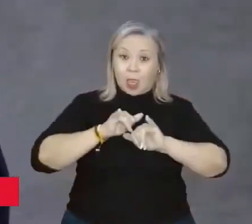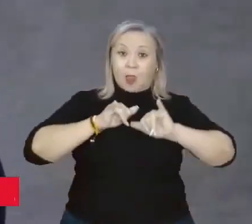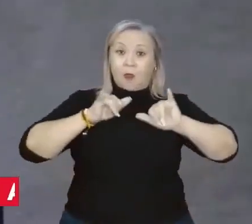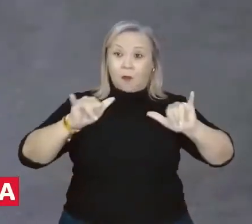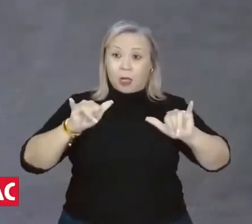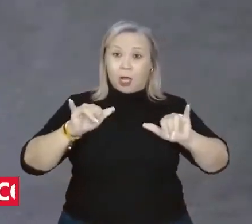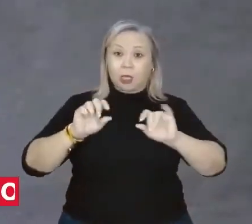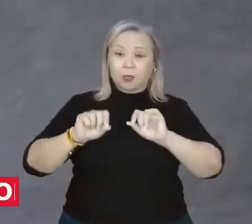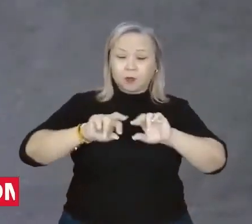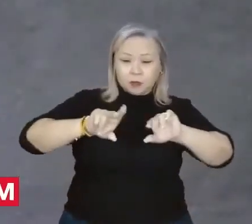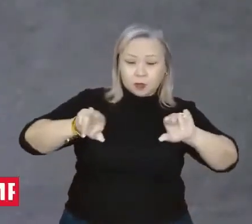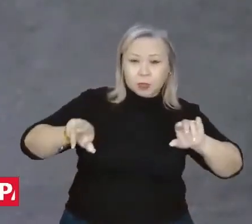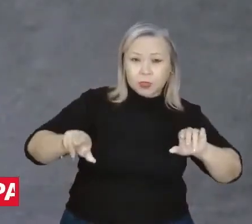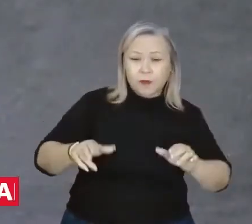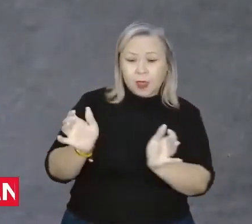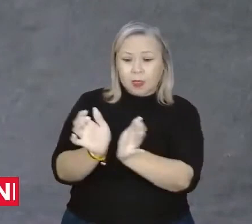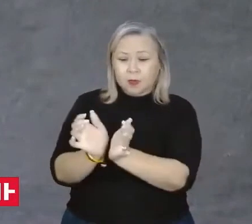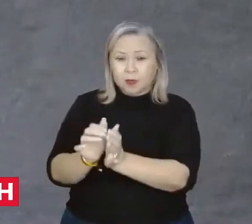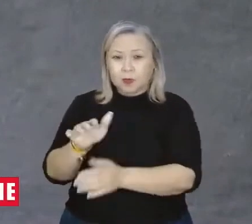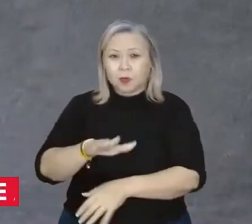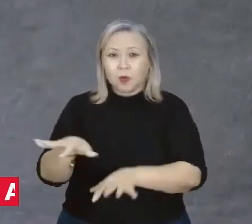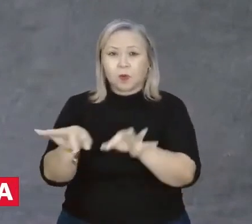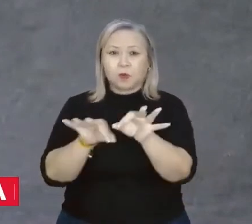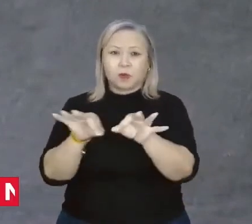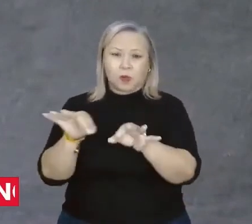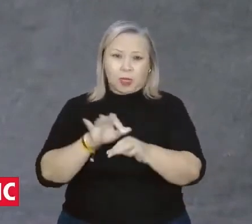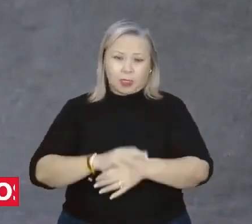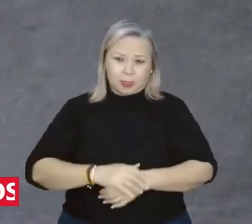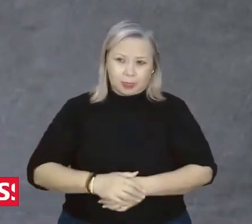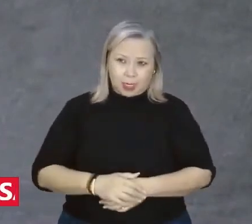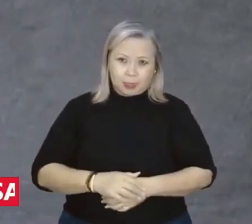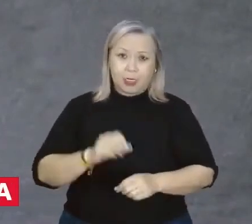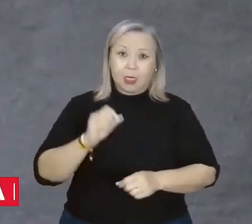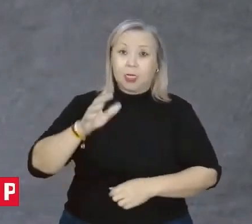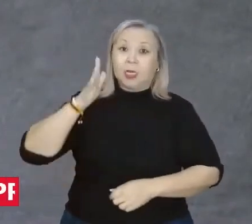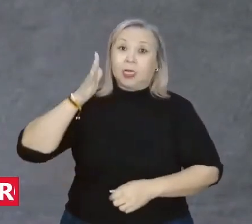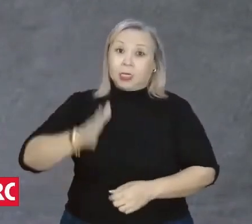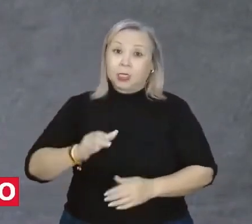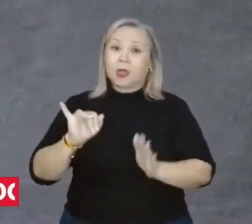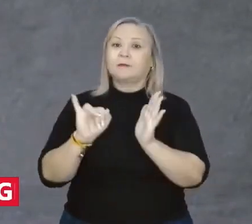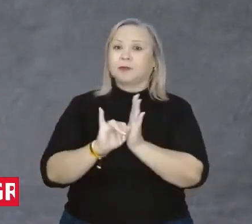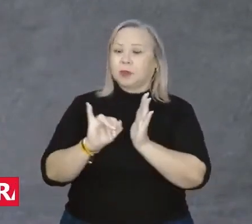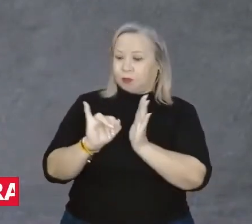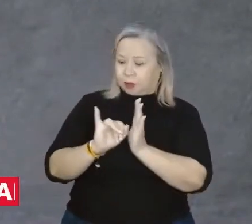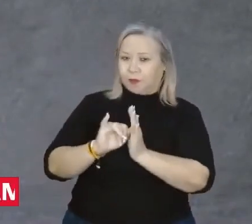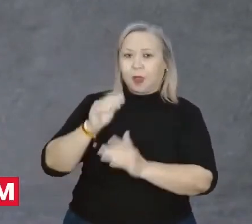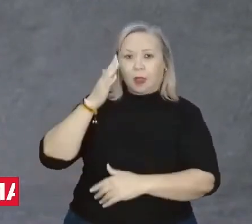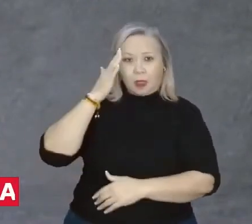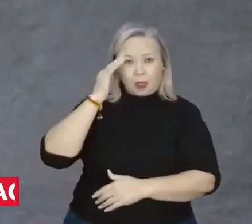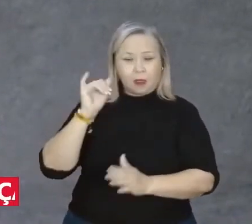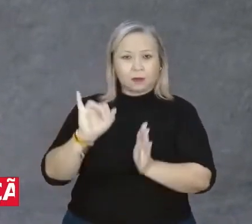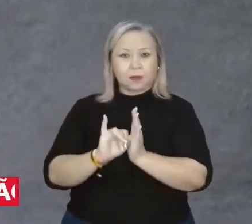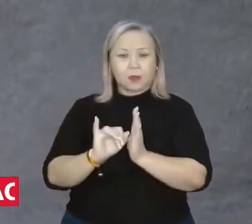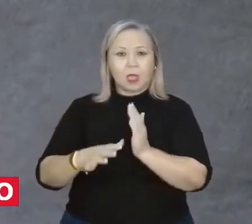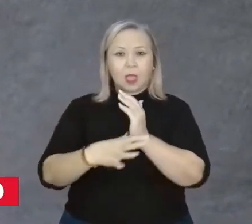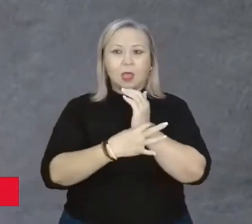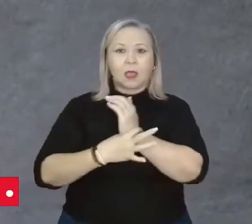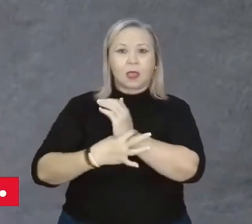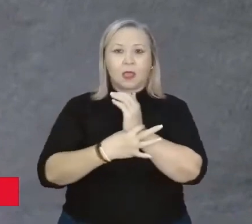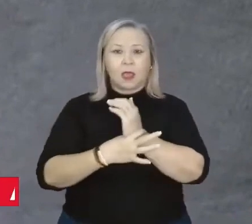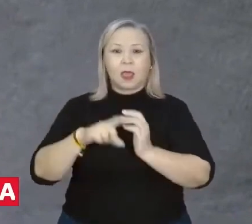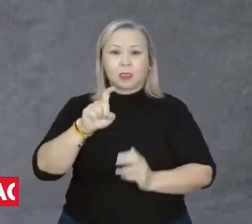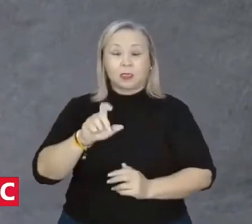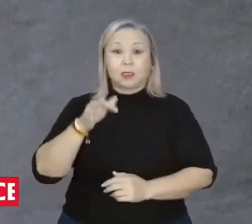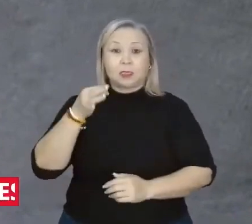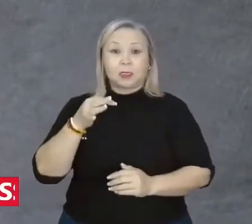proferidos por diversos grupos organizados, que já identificados, garanto, serão